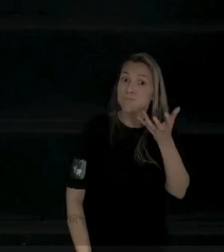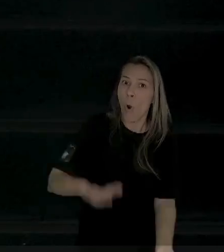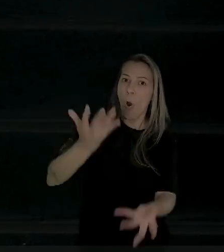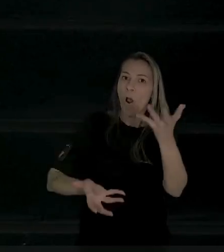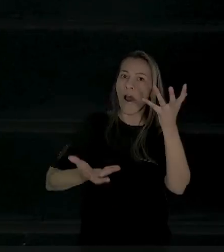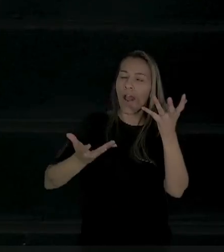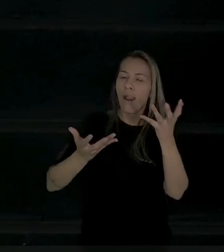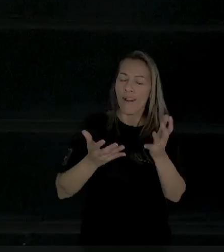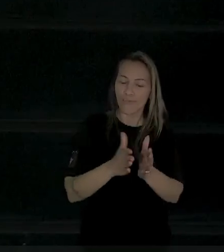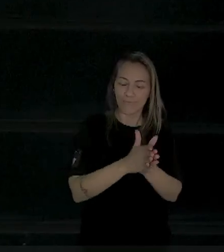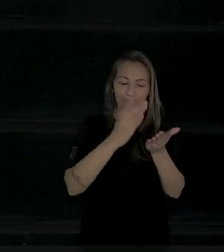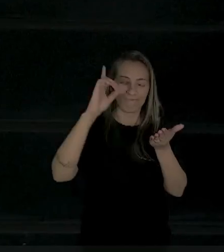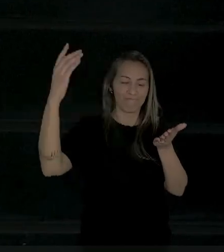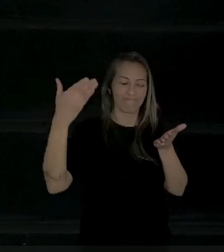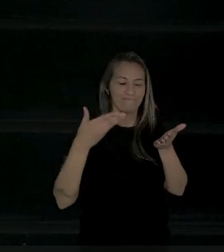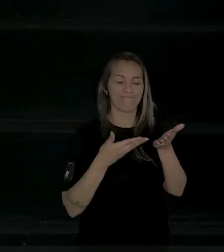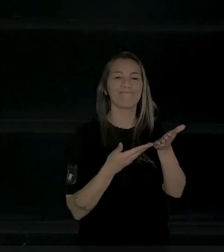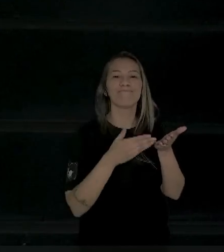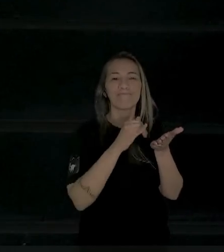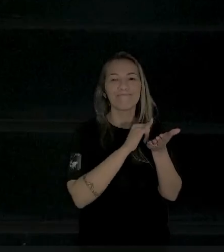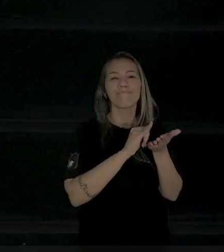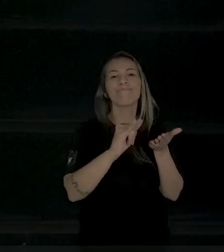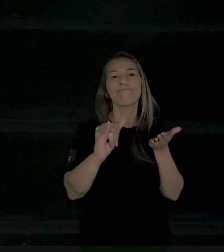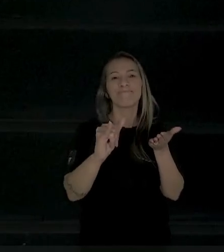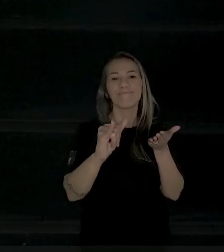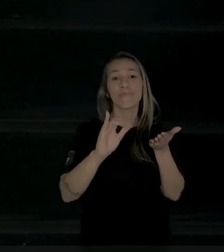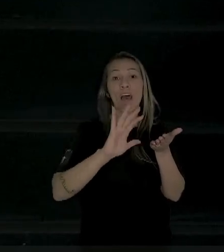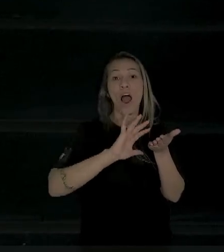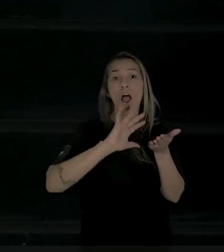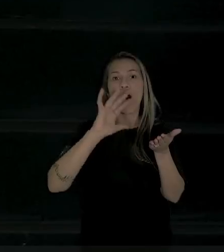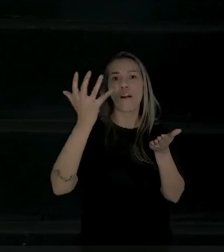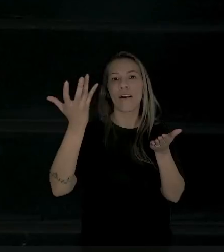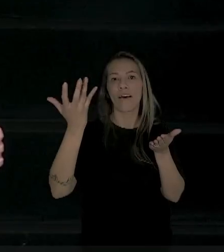que na beira da caverna veio uma brisa.